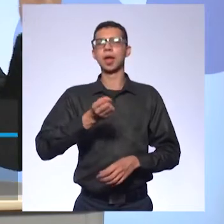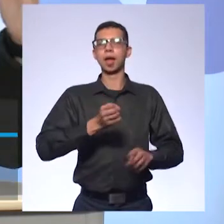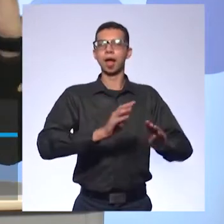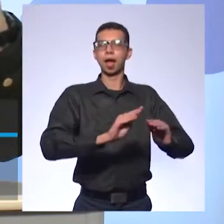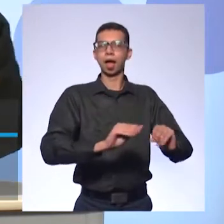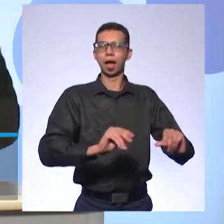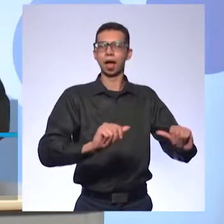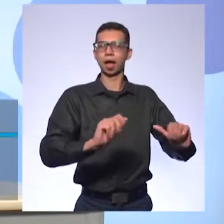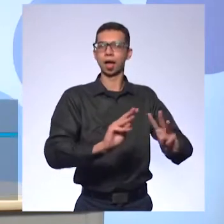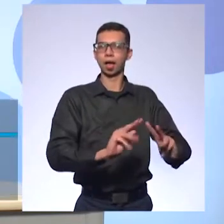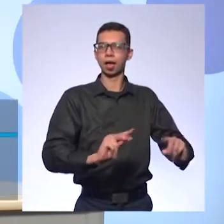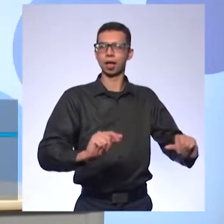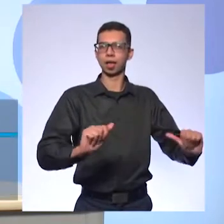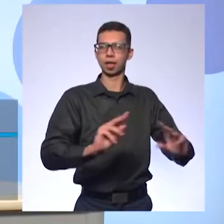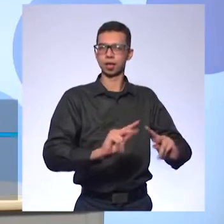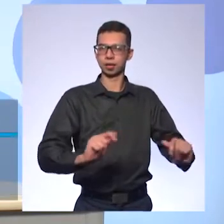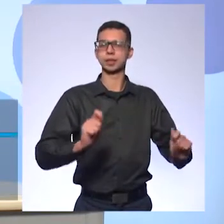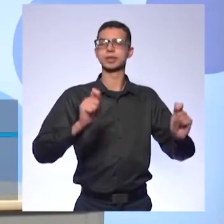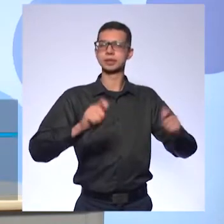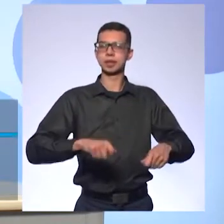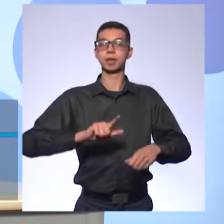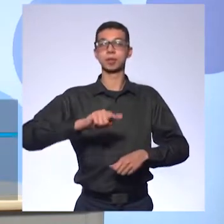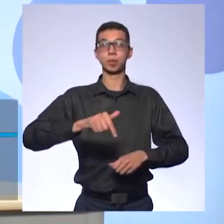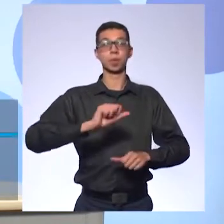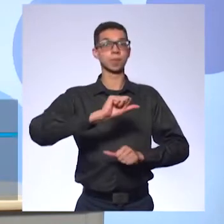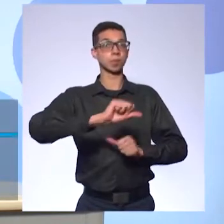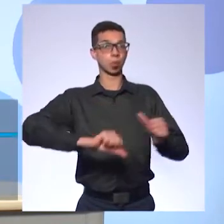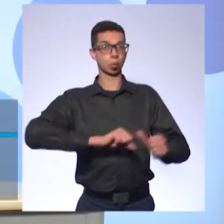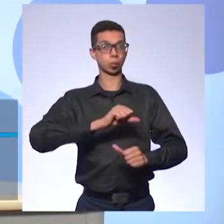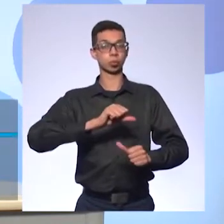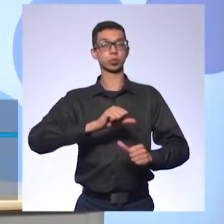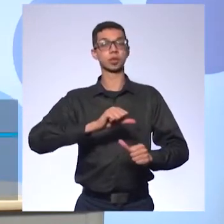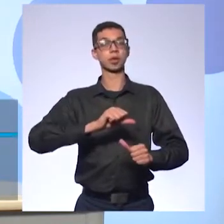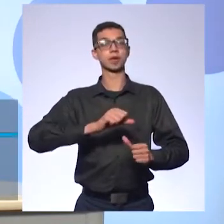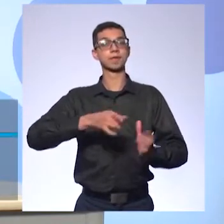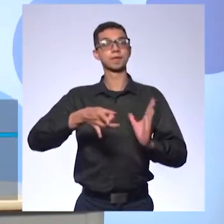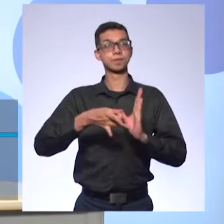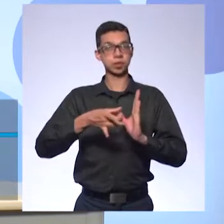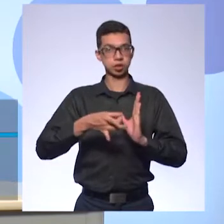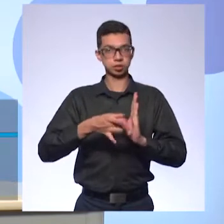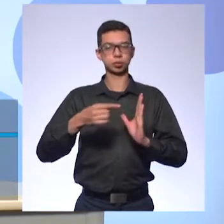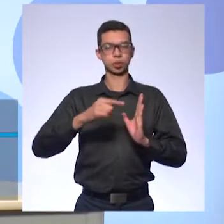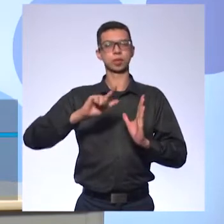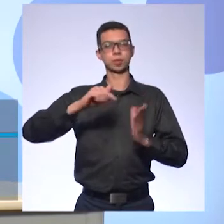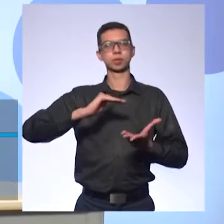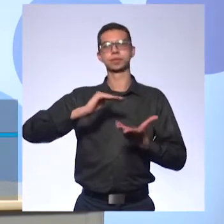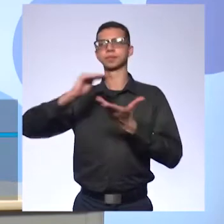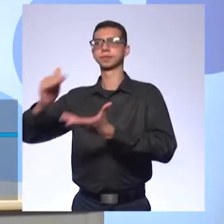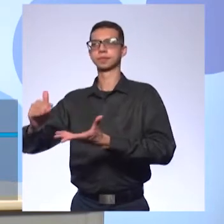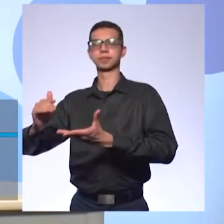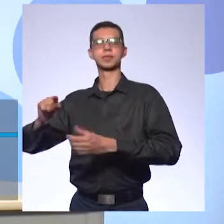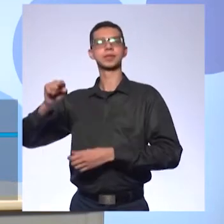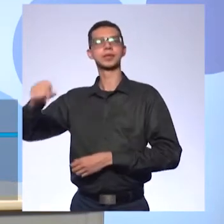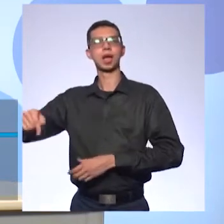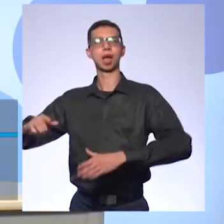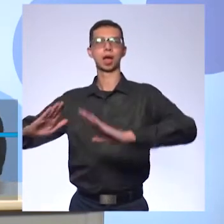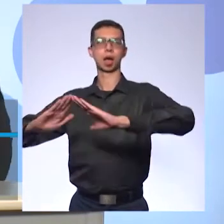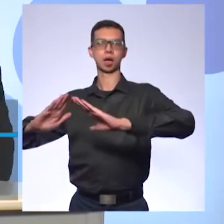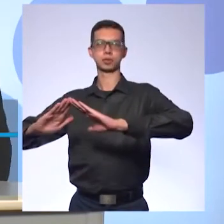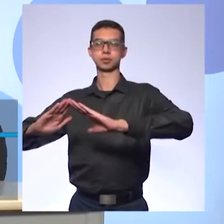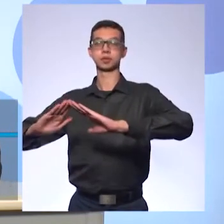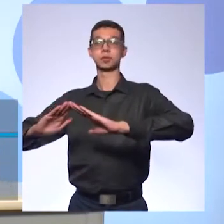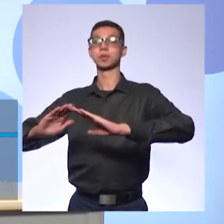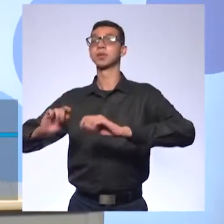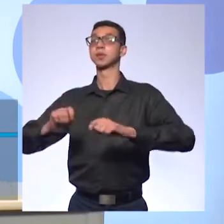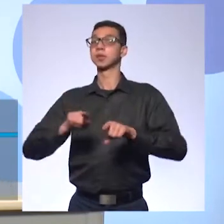ela transformou em vidro até que chegou no carro, na casa, no móvel e assim por diante, para a gente